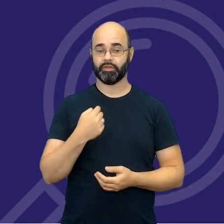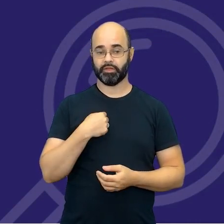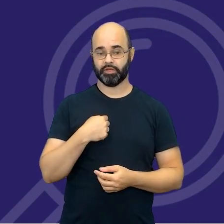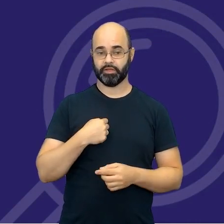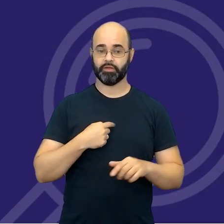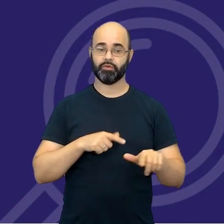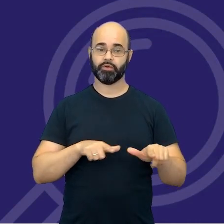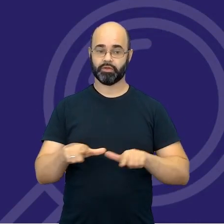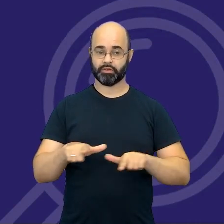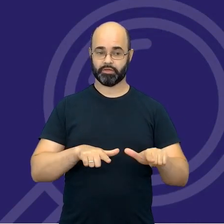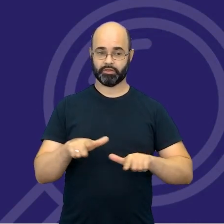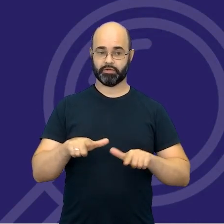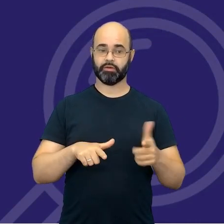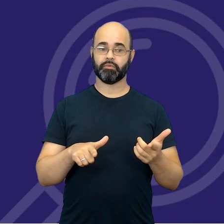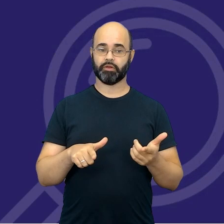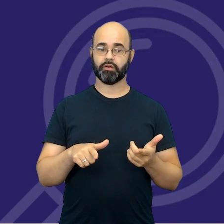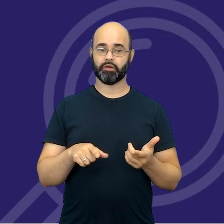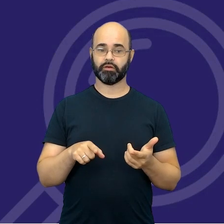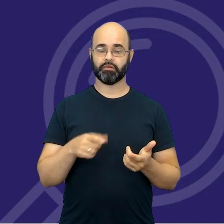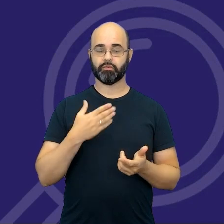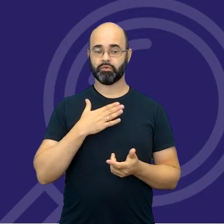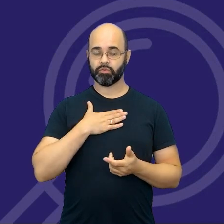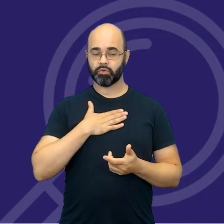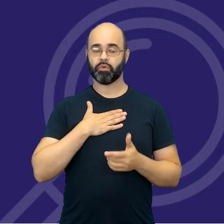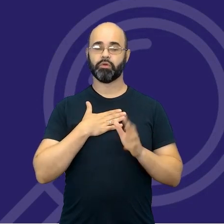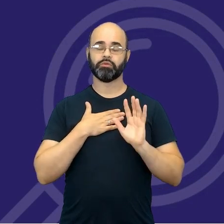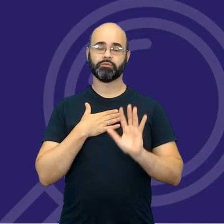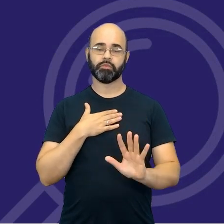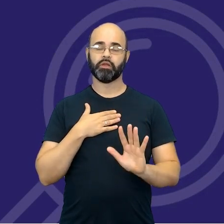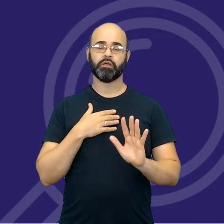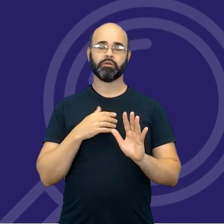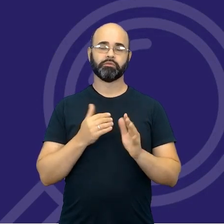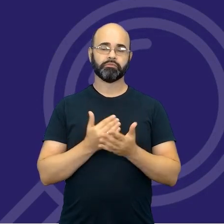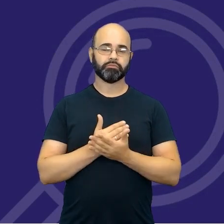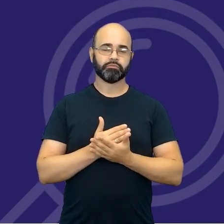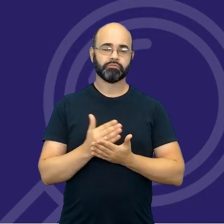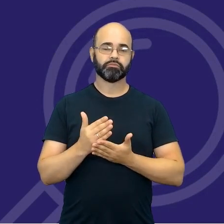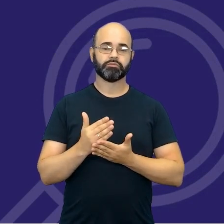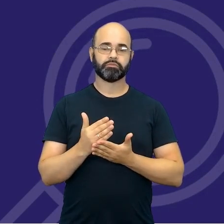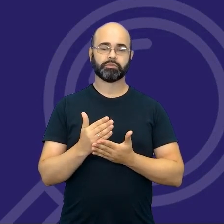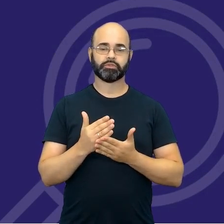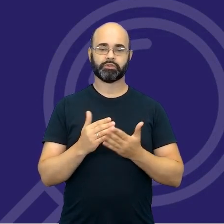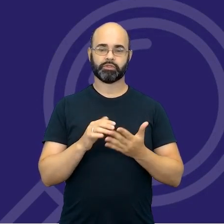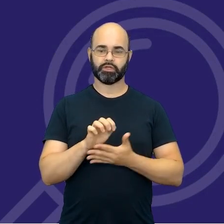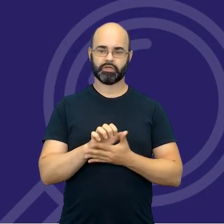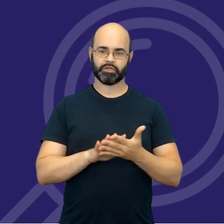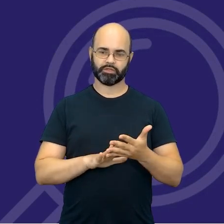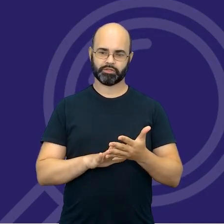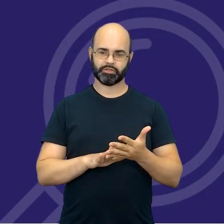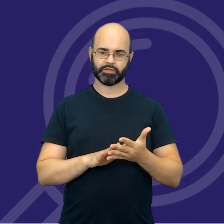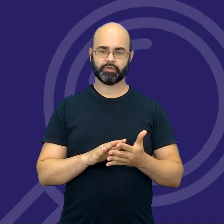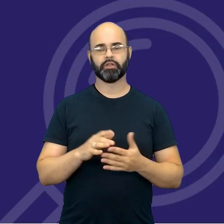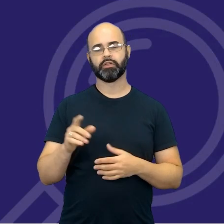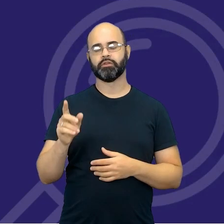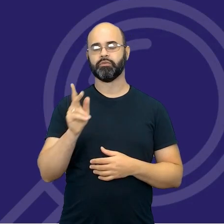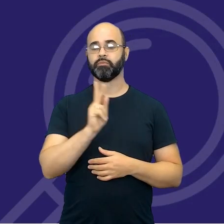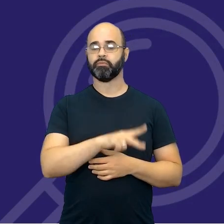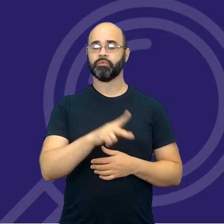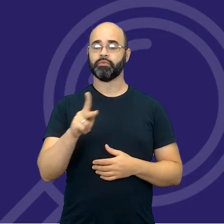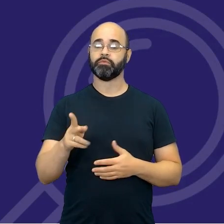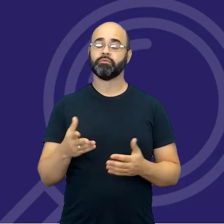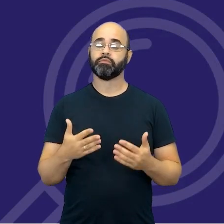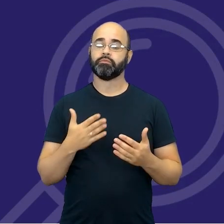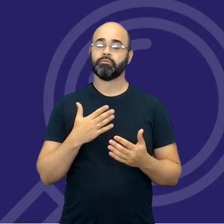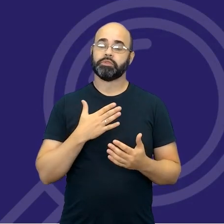grupos produtivos, mas eu me lembro no começo das minhas atividades assim, como professor, eu acabava,